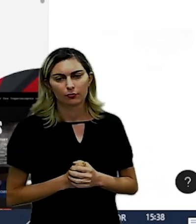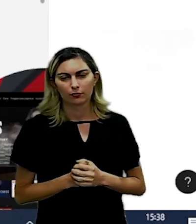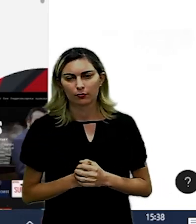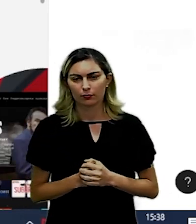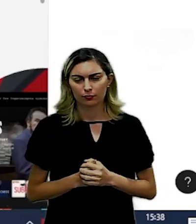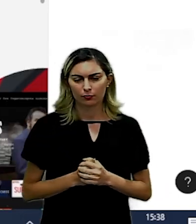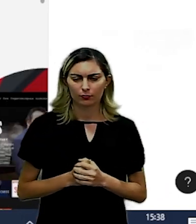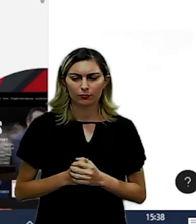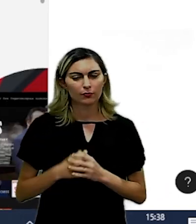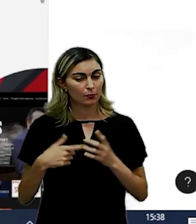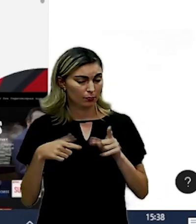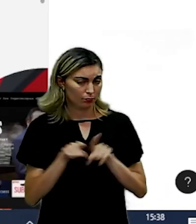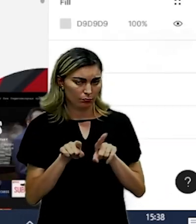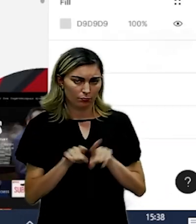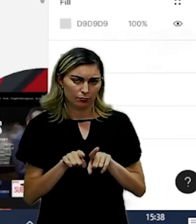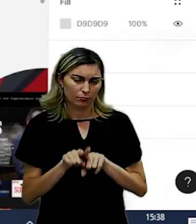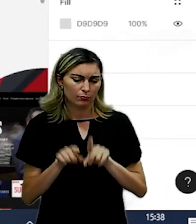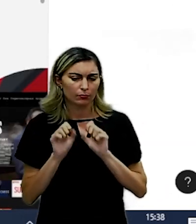Nós podemos ter também.